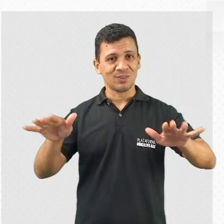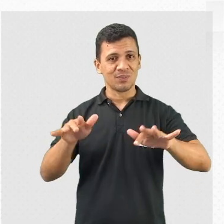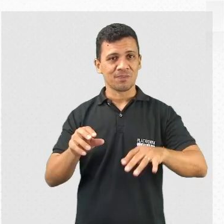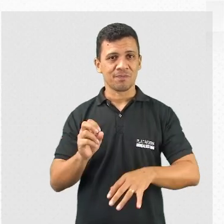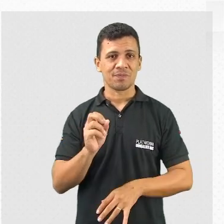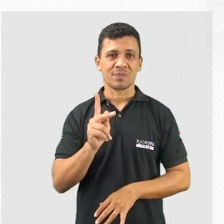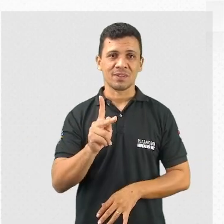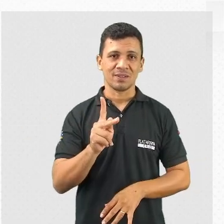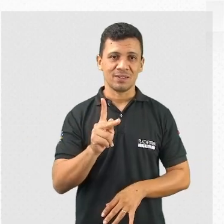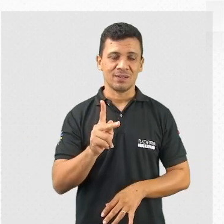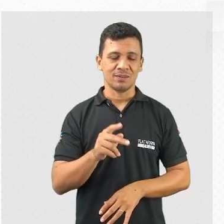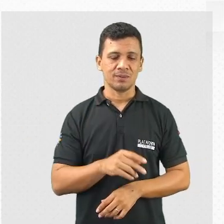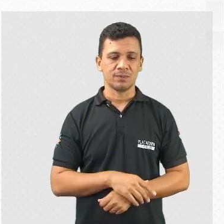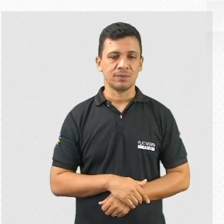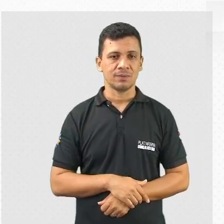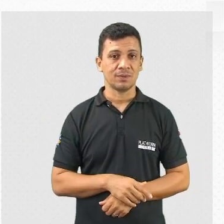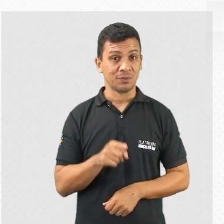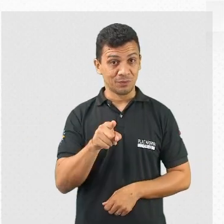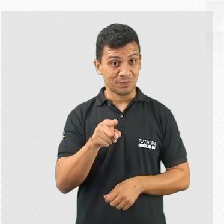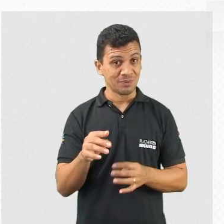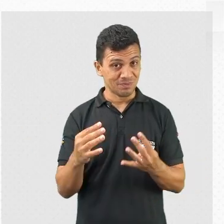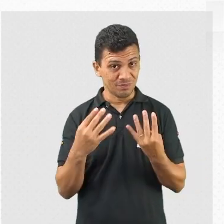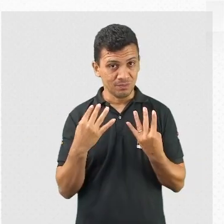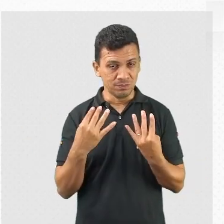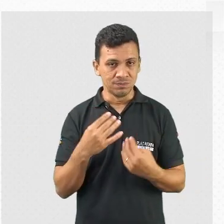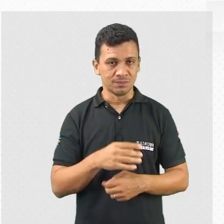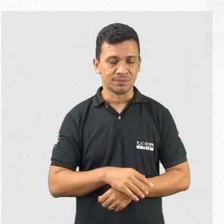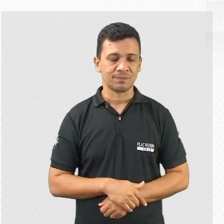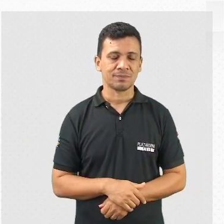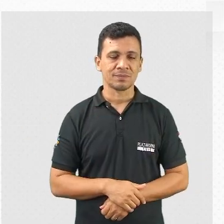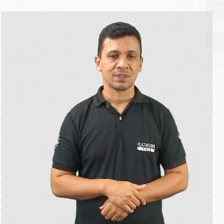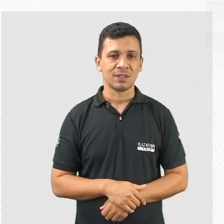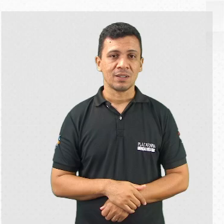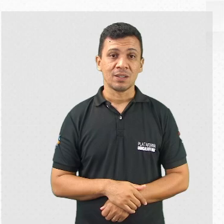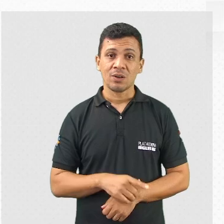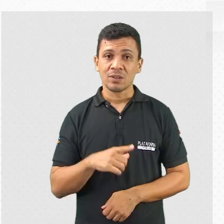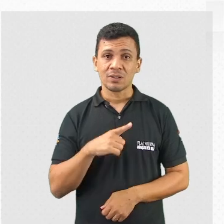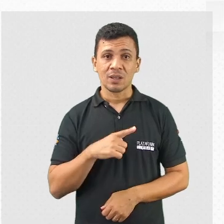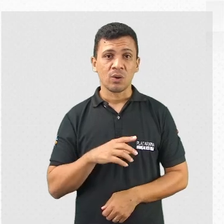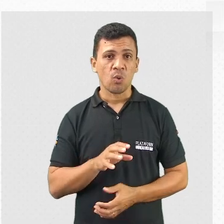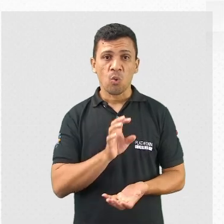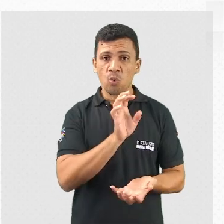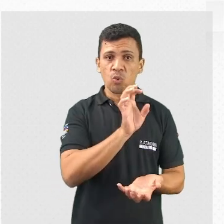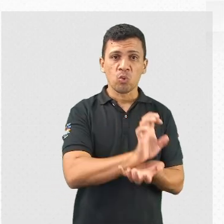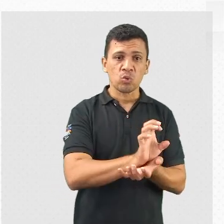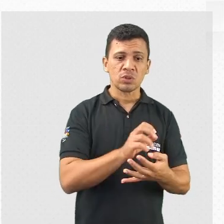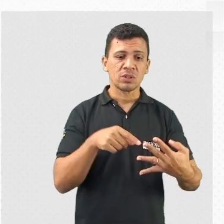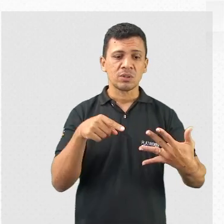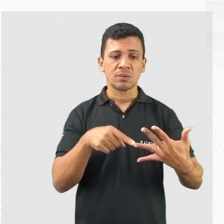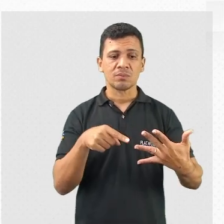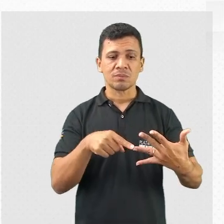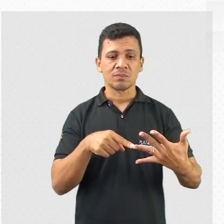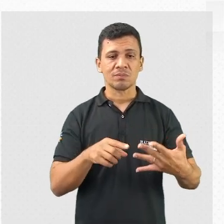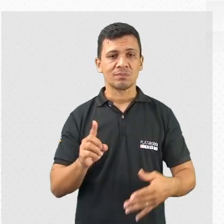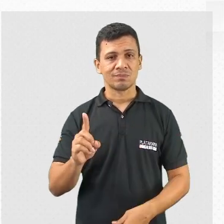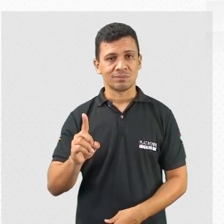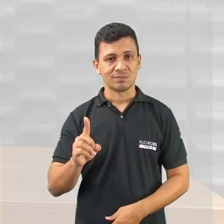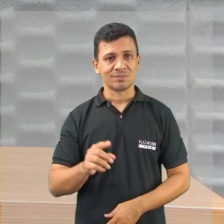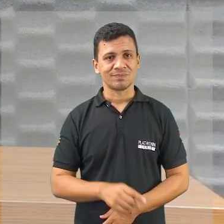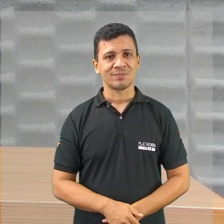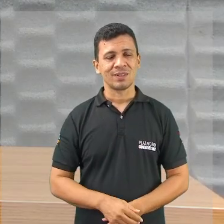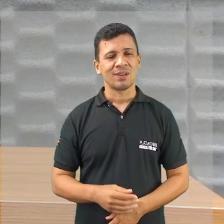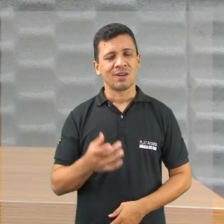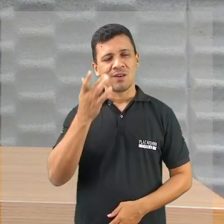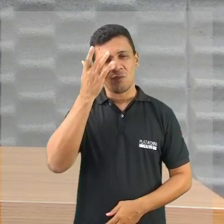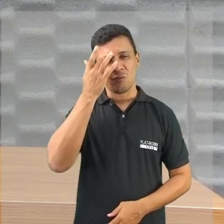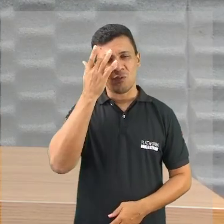Tá fazendo a correção aí, só para ver se tu tá atento, tá bom? Então, o supercontinente foi denominado de Pangeia. Tranquilo, né? Então não tem mais